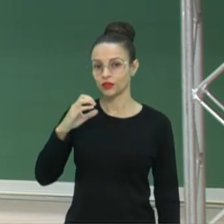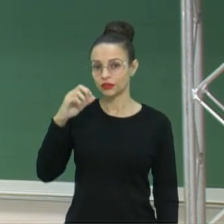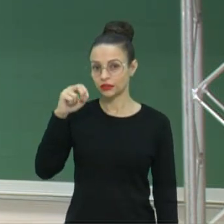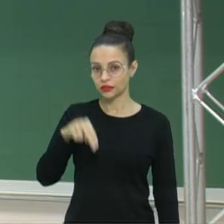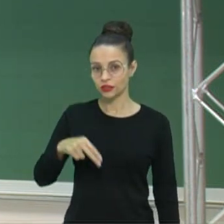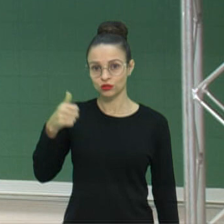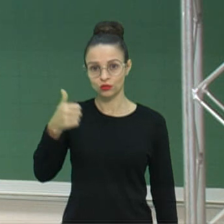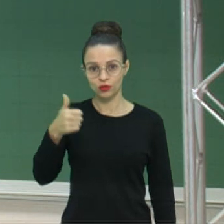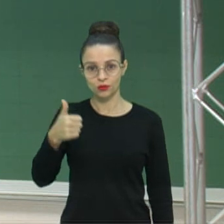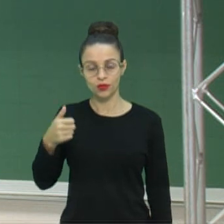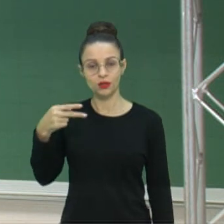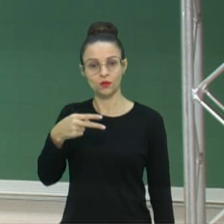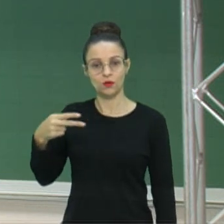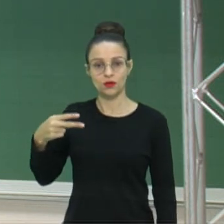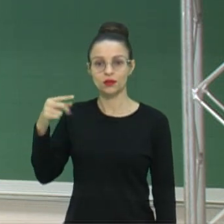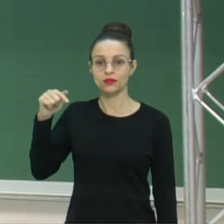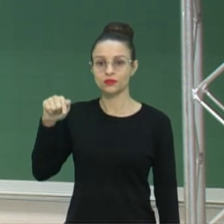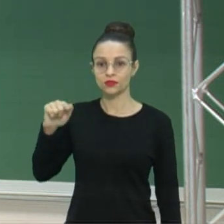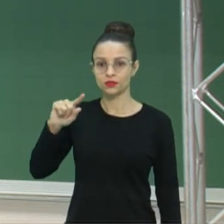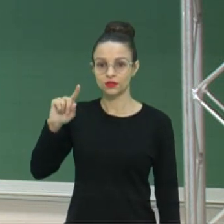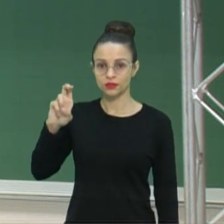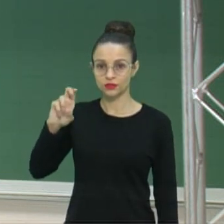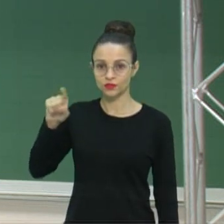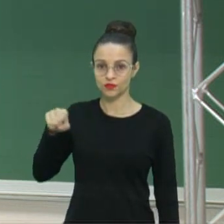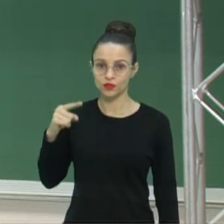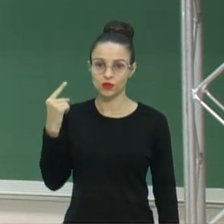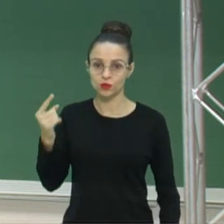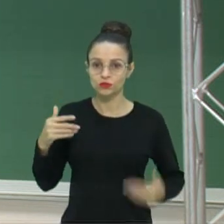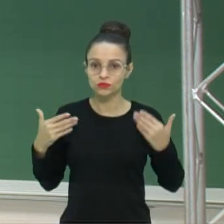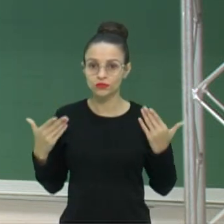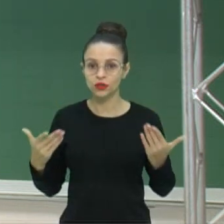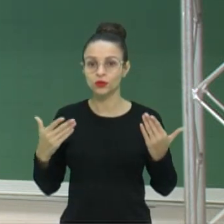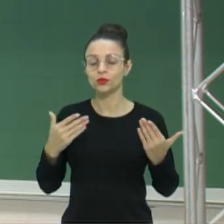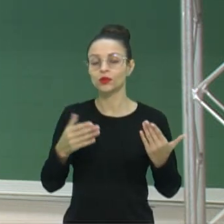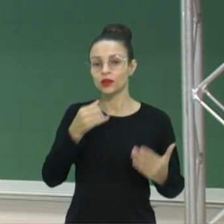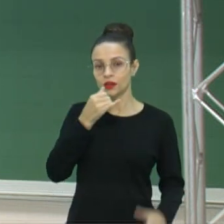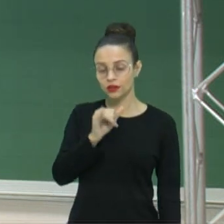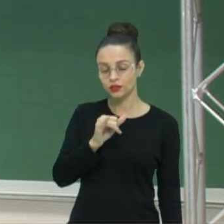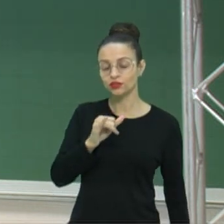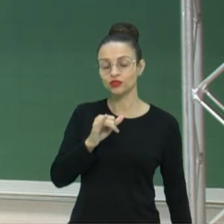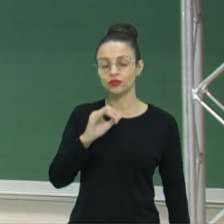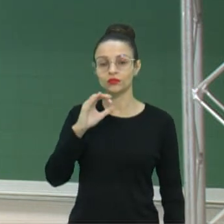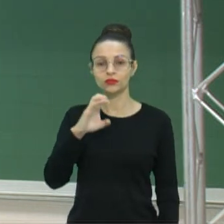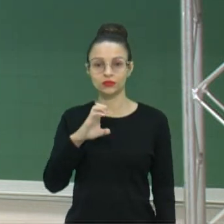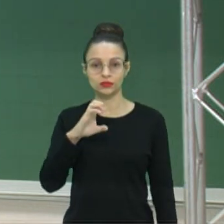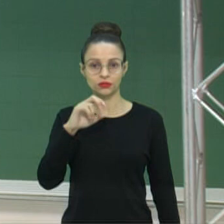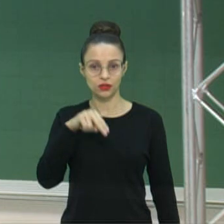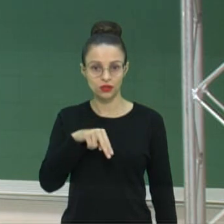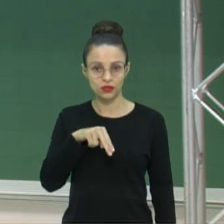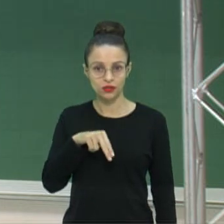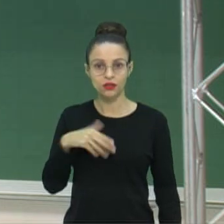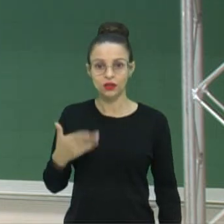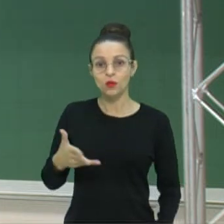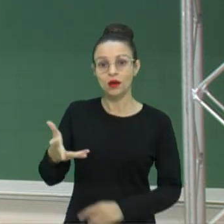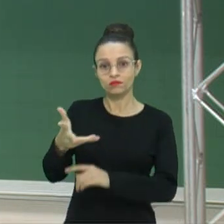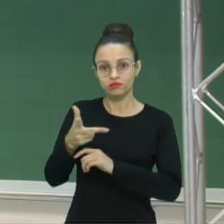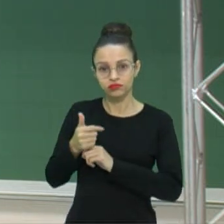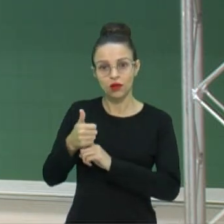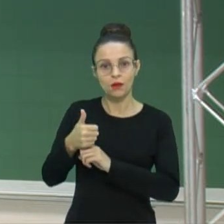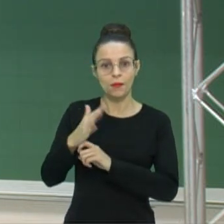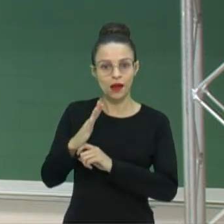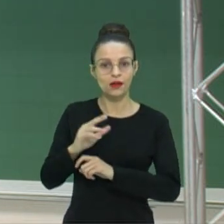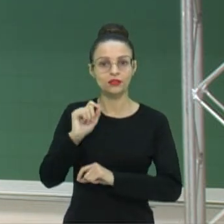é igual a 75,1. Ou seja, a energia cinética do segundo caso, ou seja, quando o tubarão aumenta a velocidade